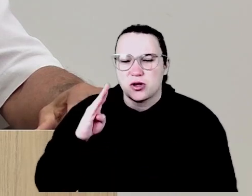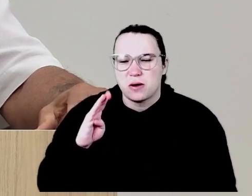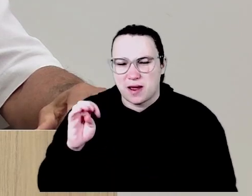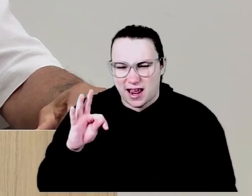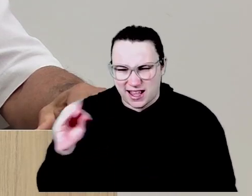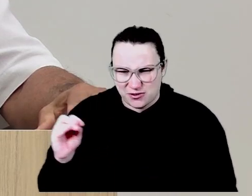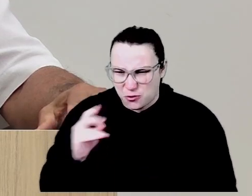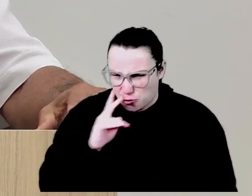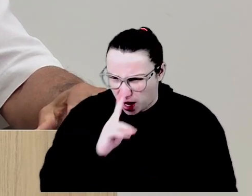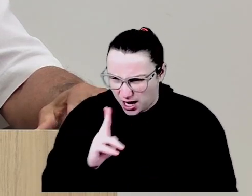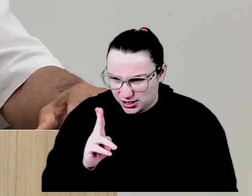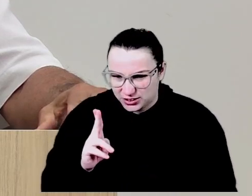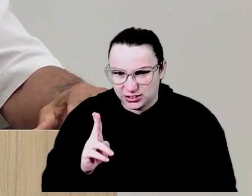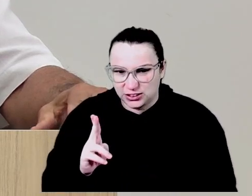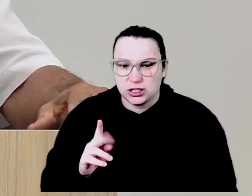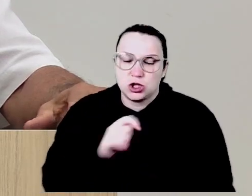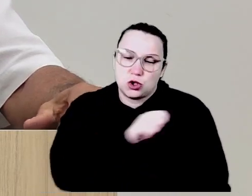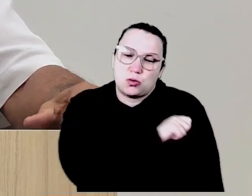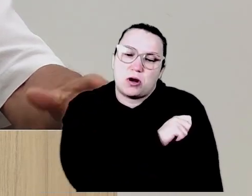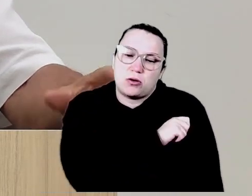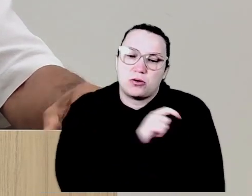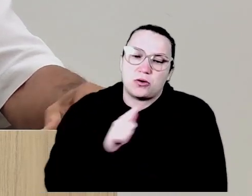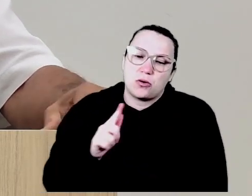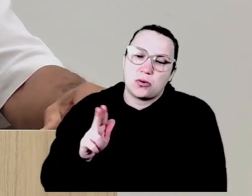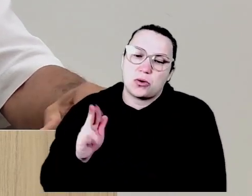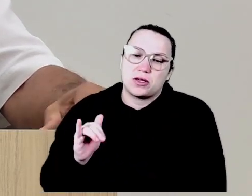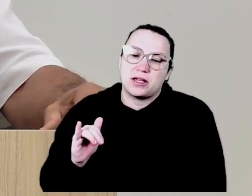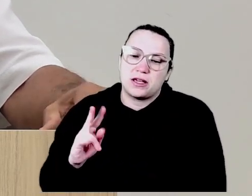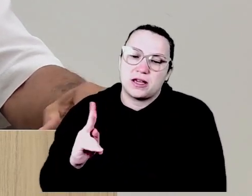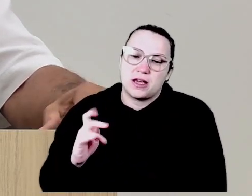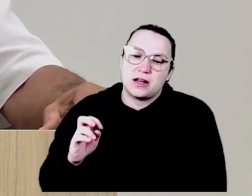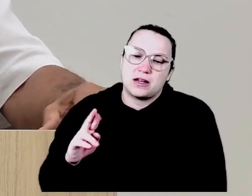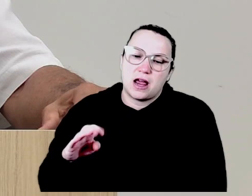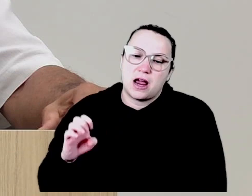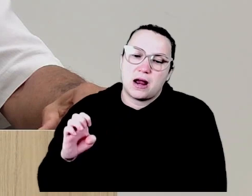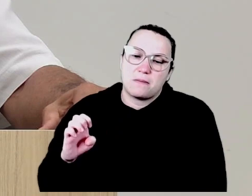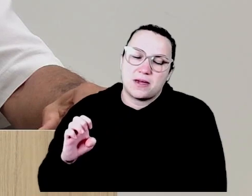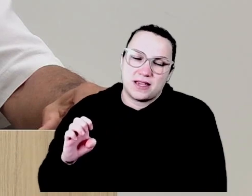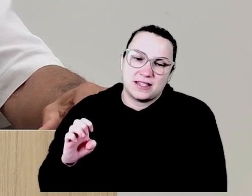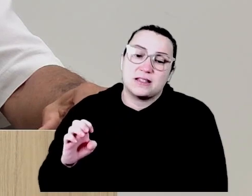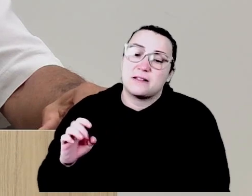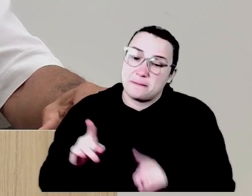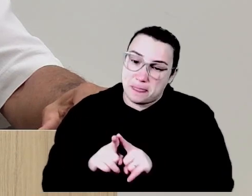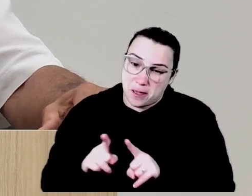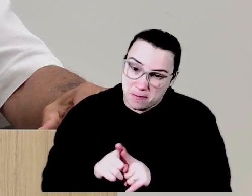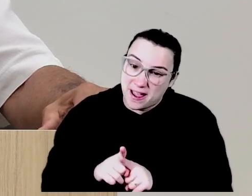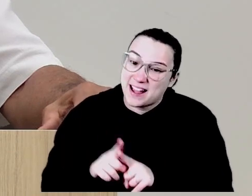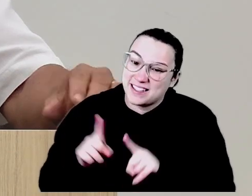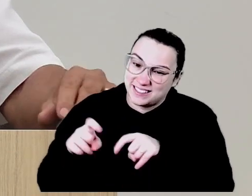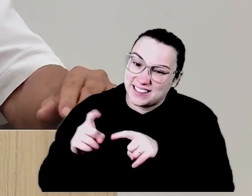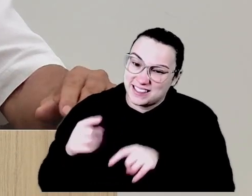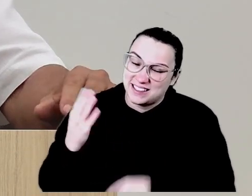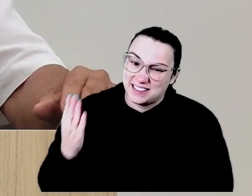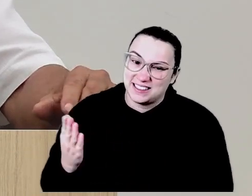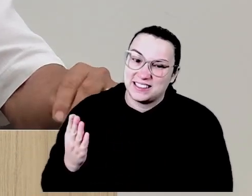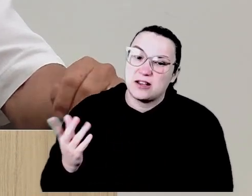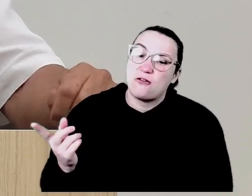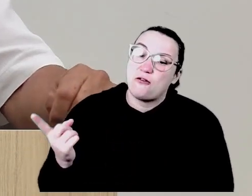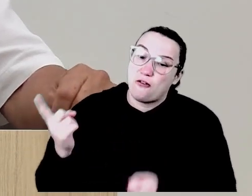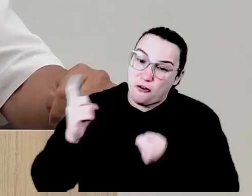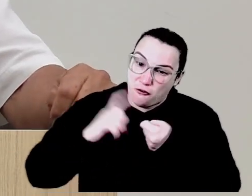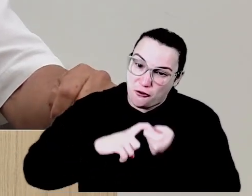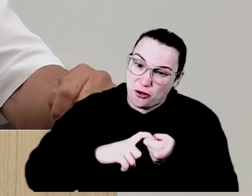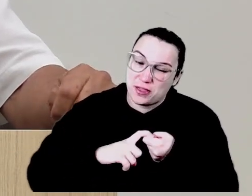e o aluno Guilherme paí mais conhecido como Guilherme paí também do distrito estarão já estão